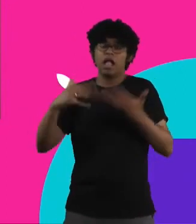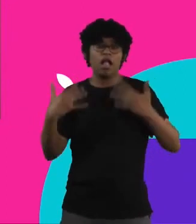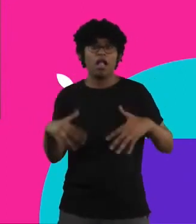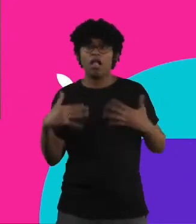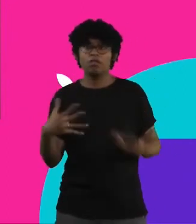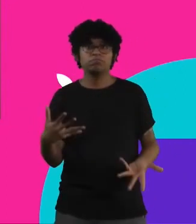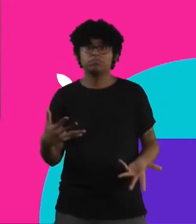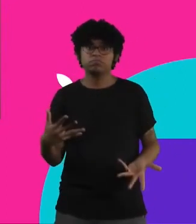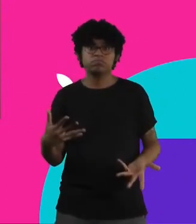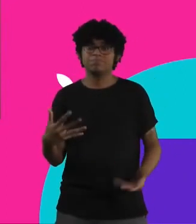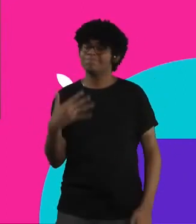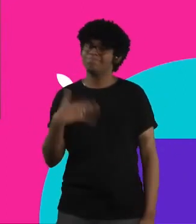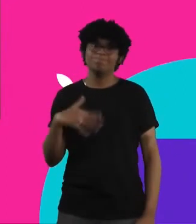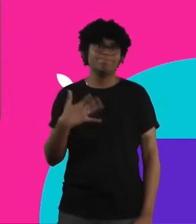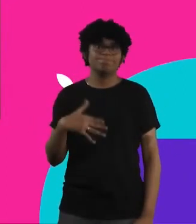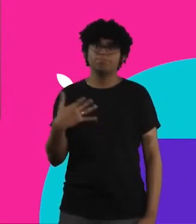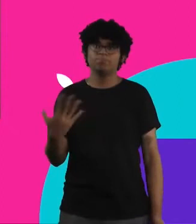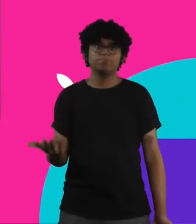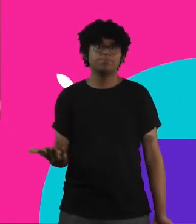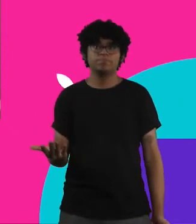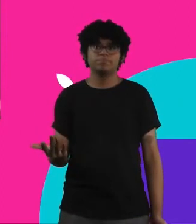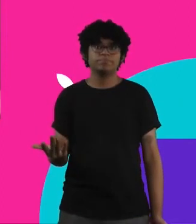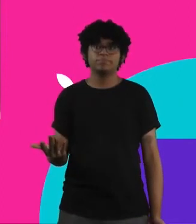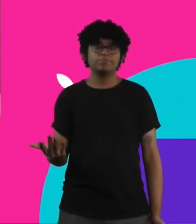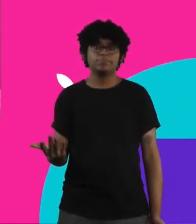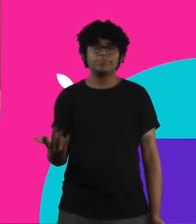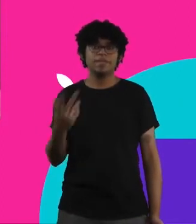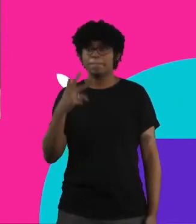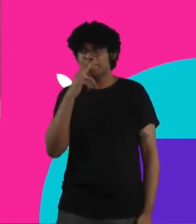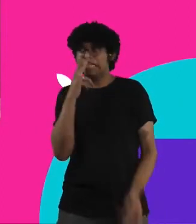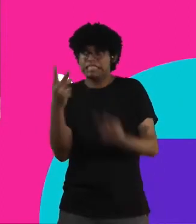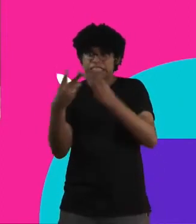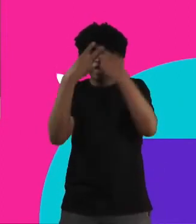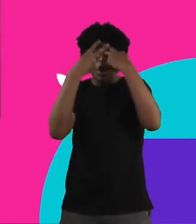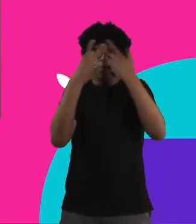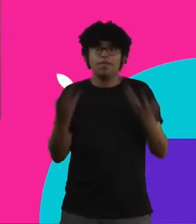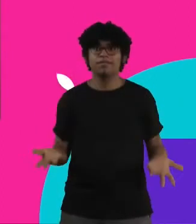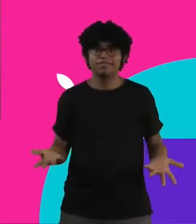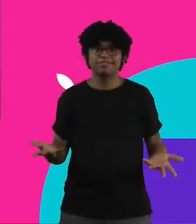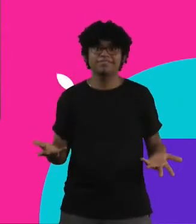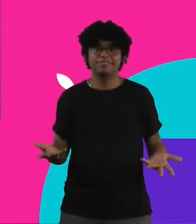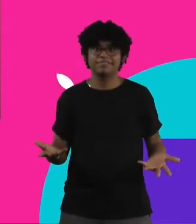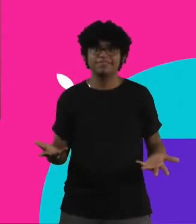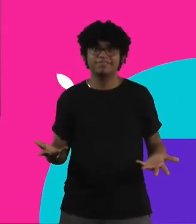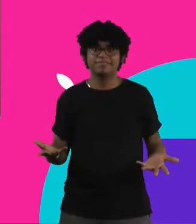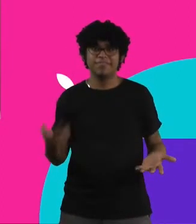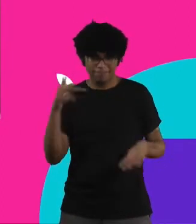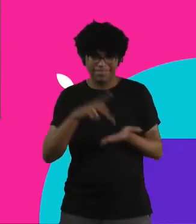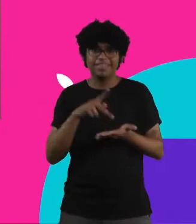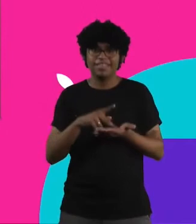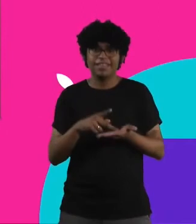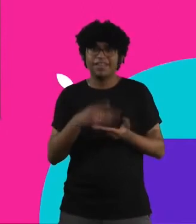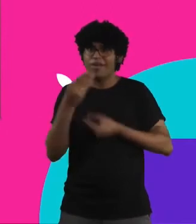absurdas que existem no mercado é algo que traumatiza as pessoas e não sem razão, sabe? Como é que você